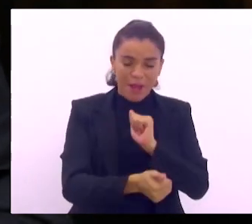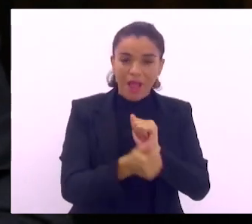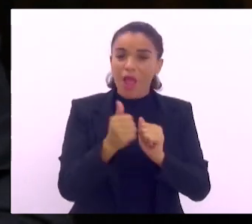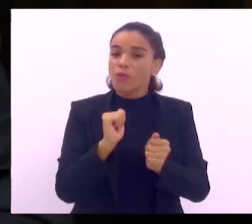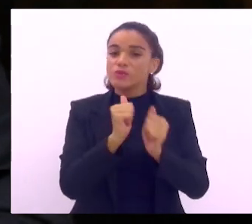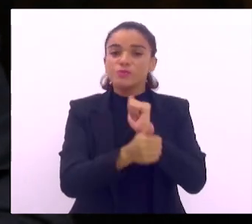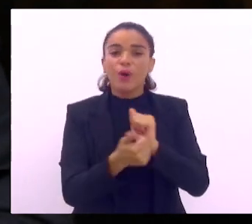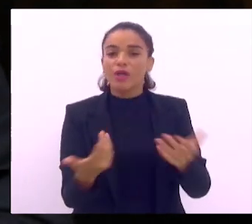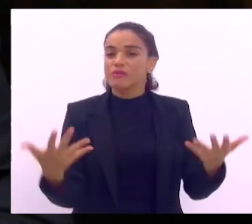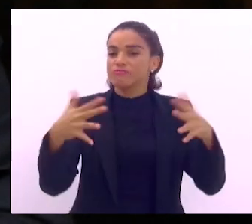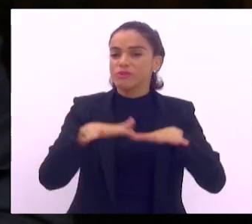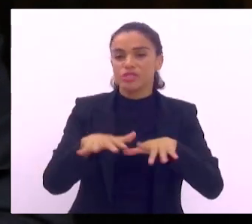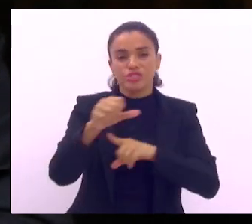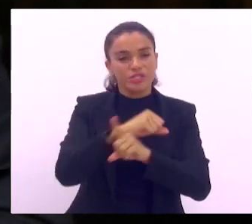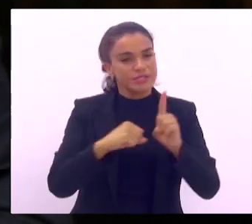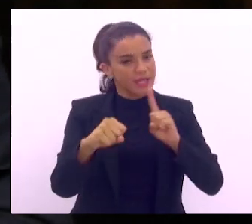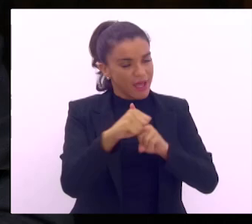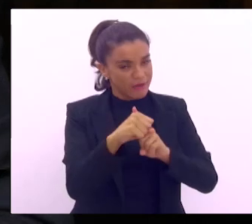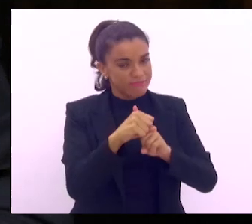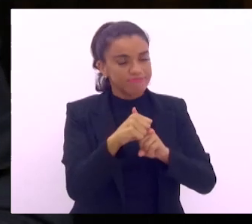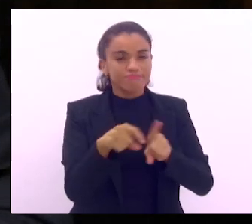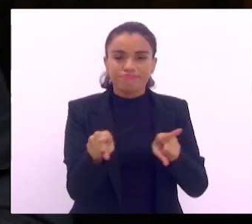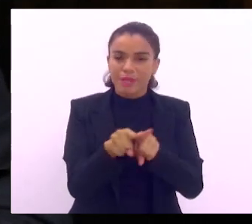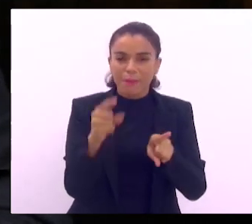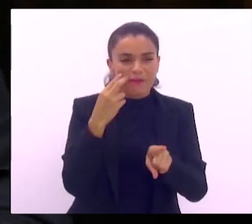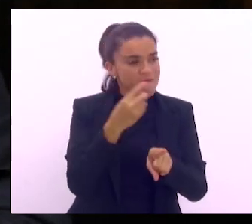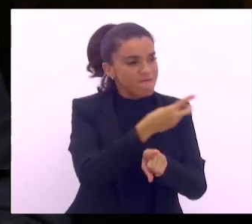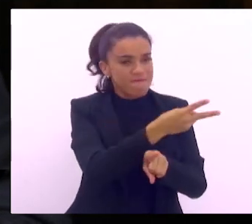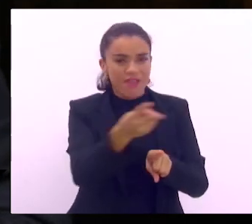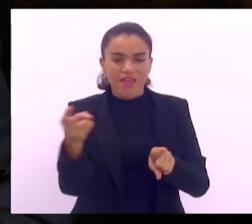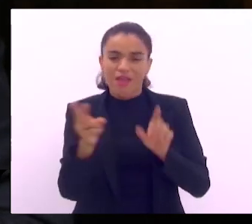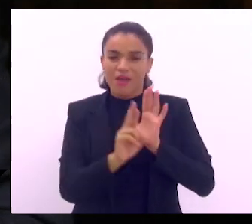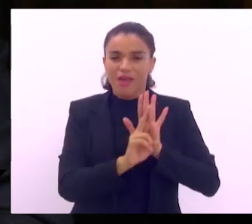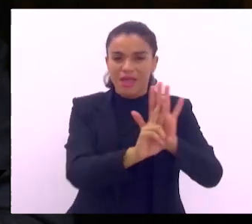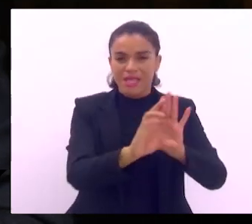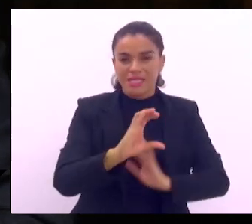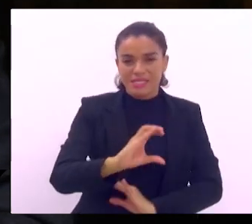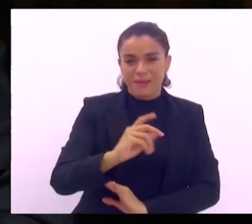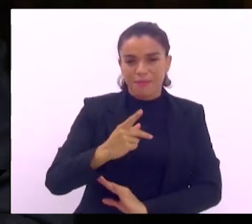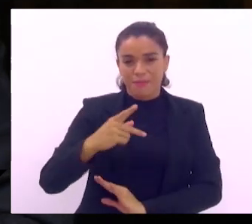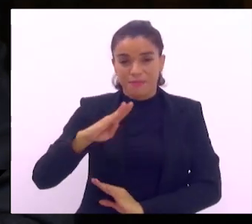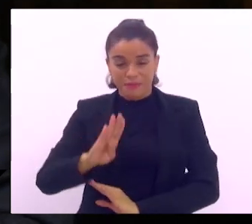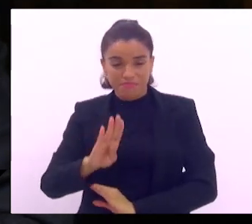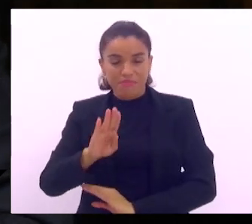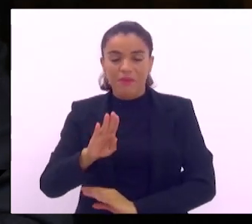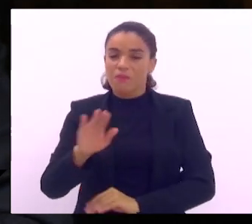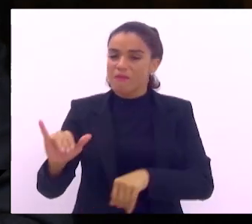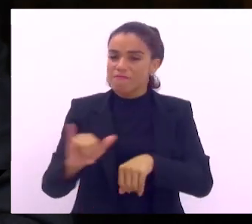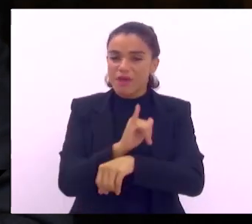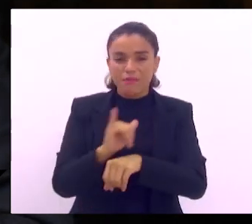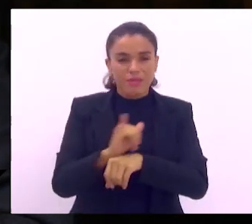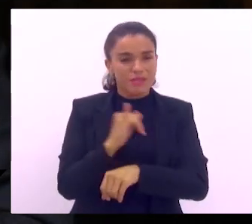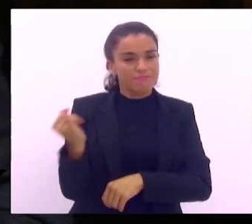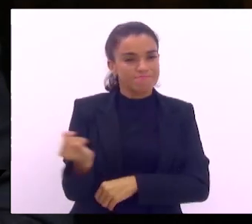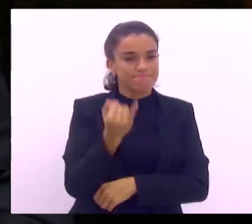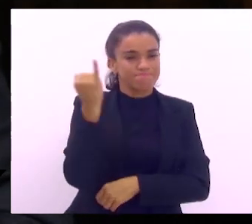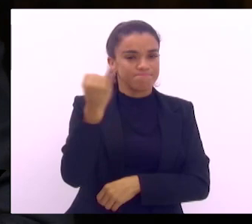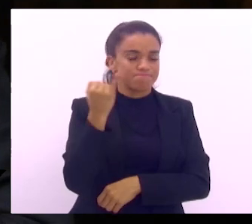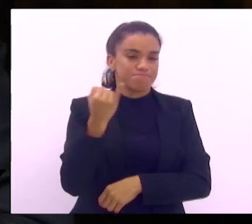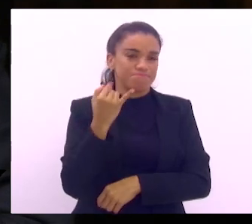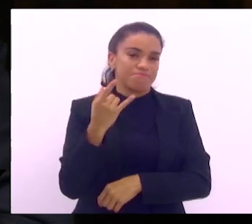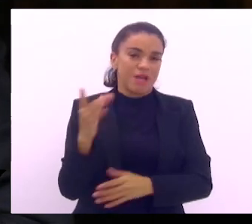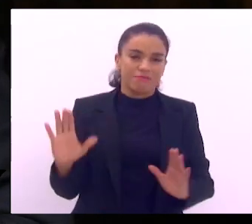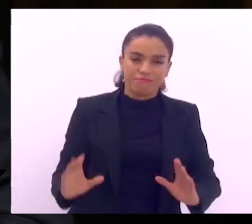é um esporte inclusivo, é um esporte, nós estamos vendo aqui os representantes do CPB, uma ferramenta preciosa para realizarmos eventos